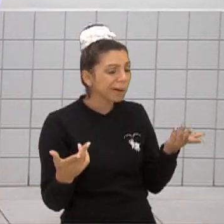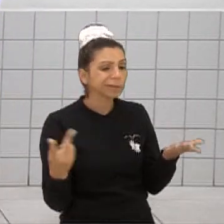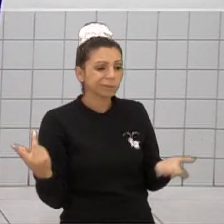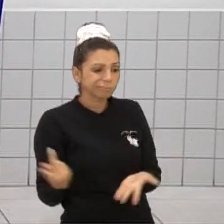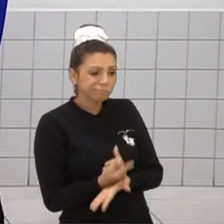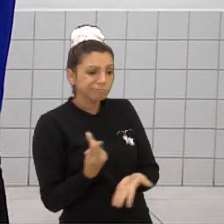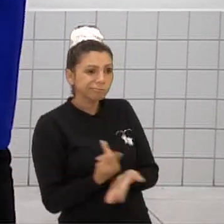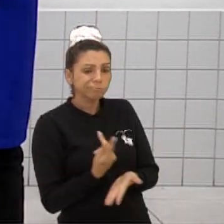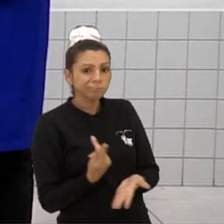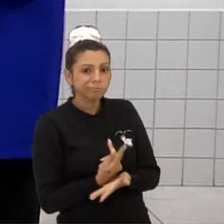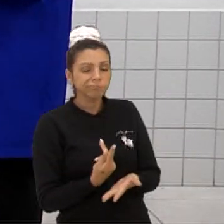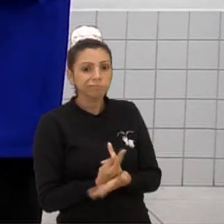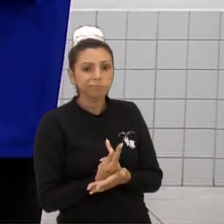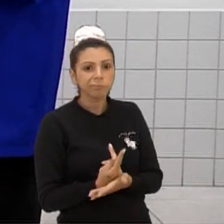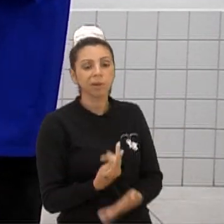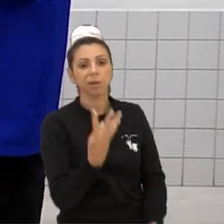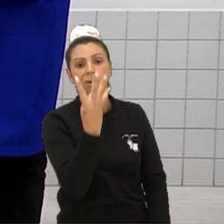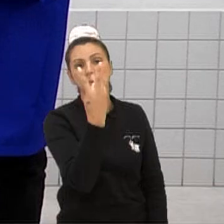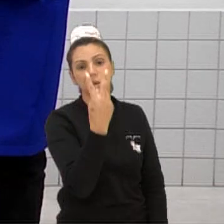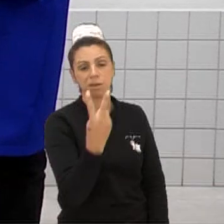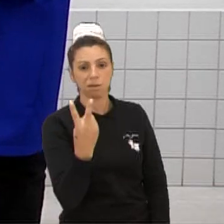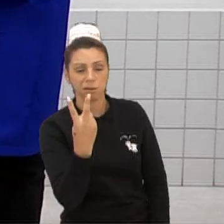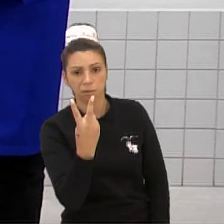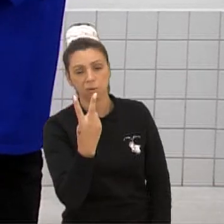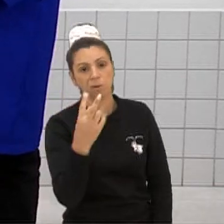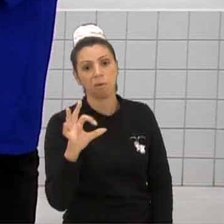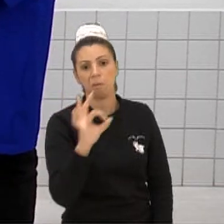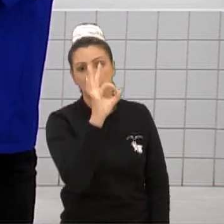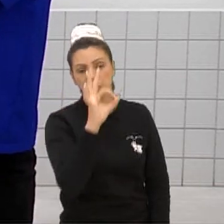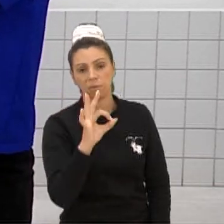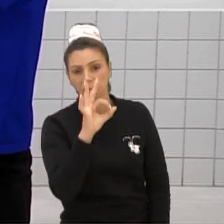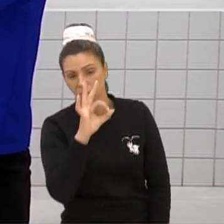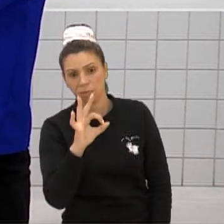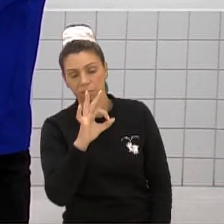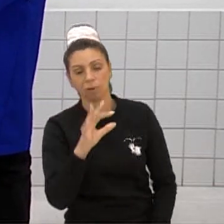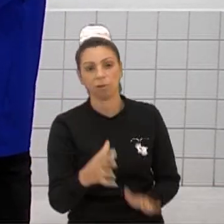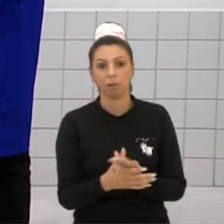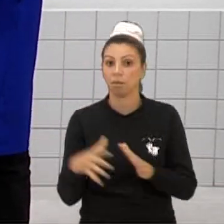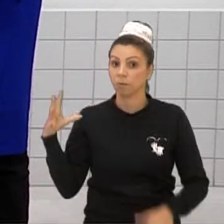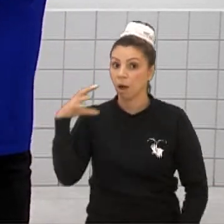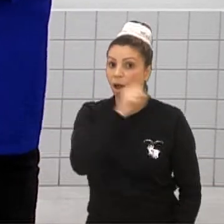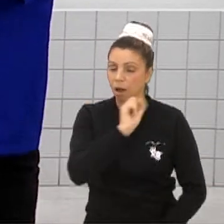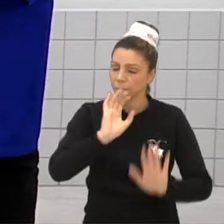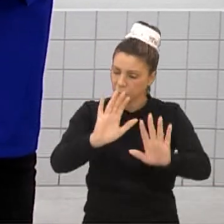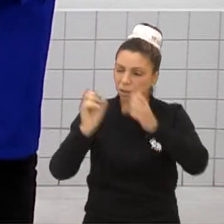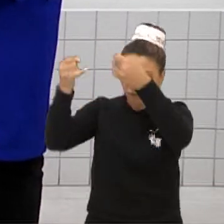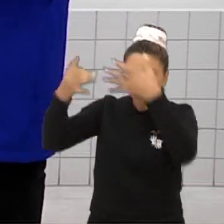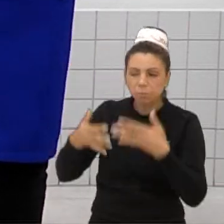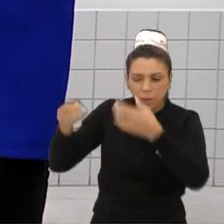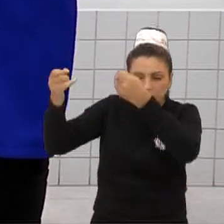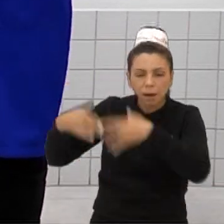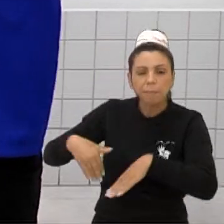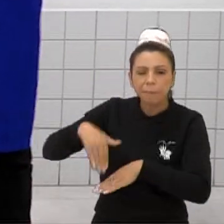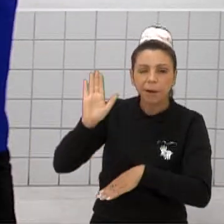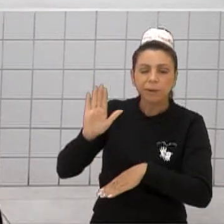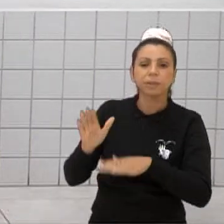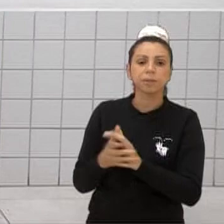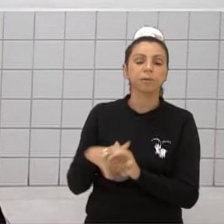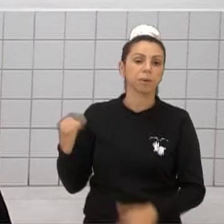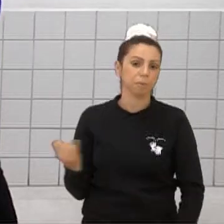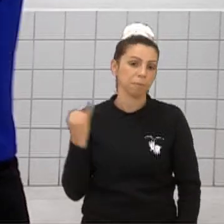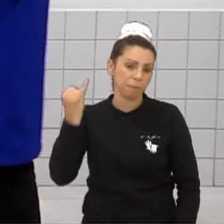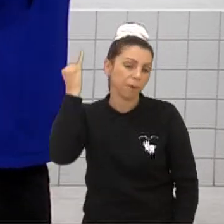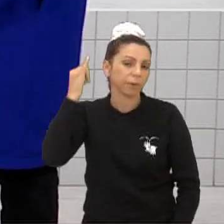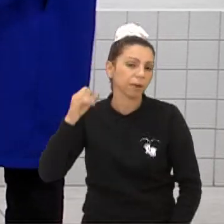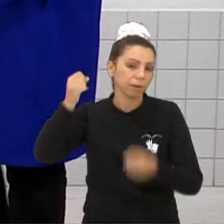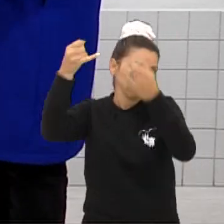por 42%, 57%. É que acho que a gente passou um pouquinho rápido ali sobre, mas a gente vai abordar aqui no quiz. O que importa é a gente